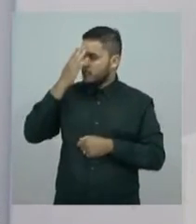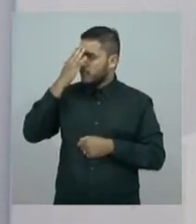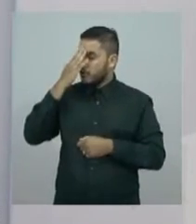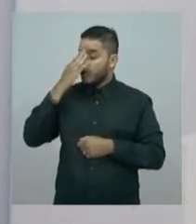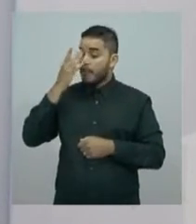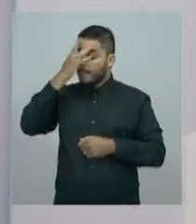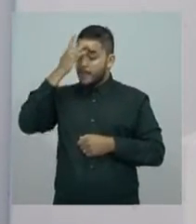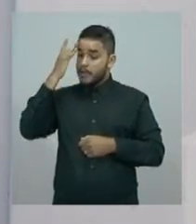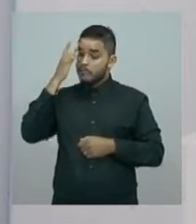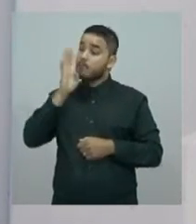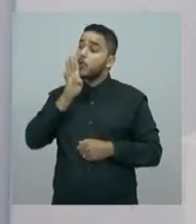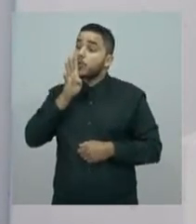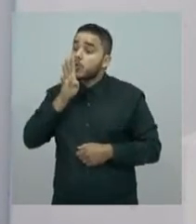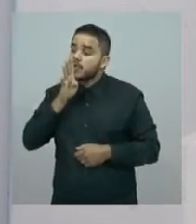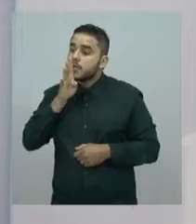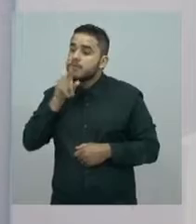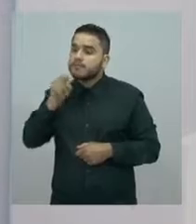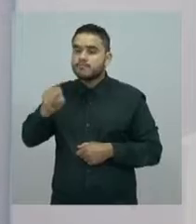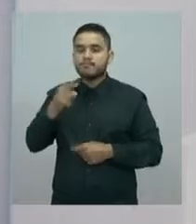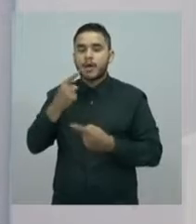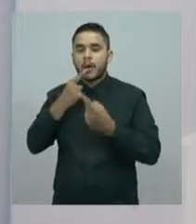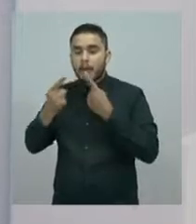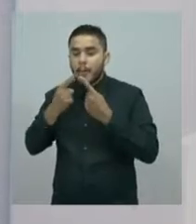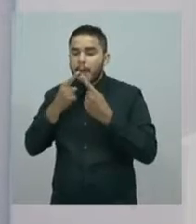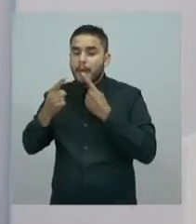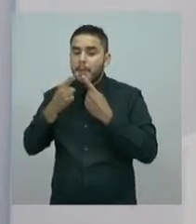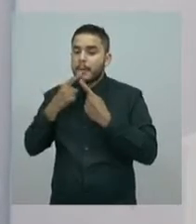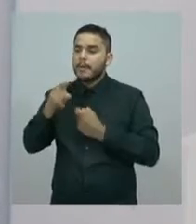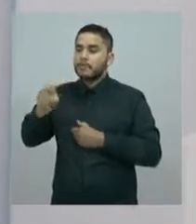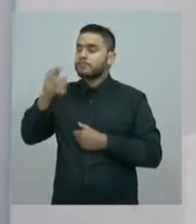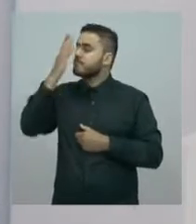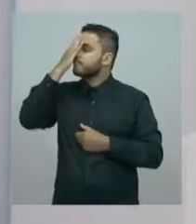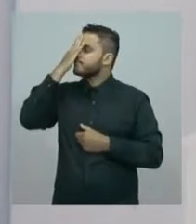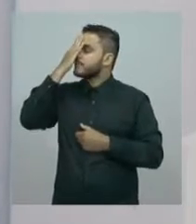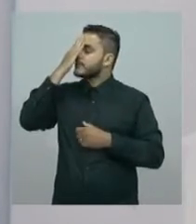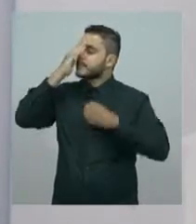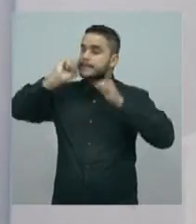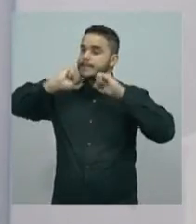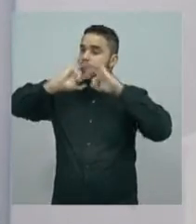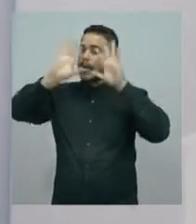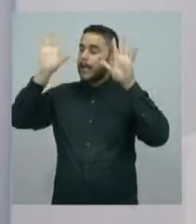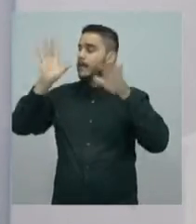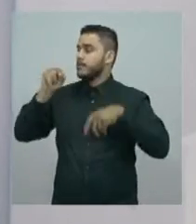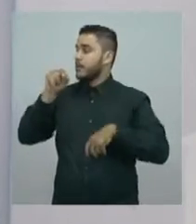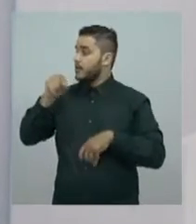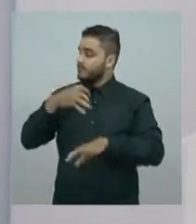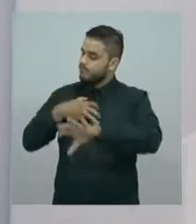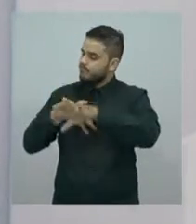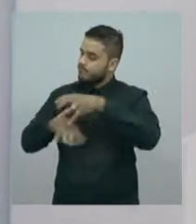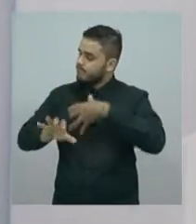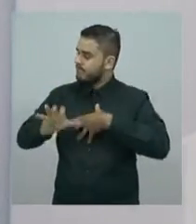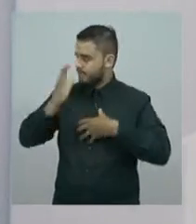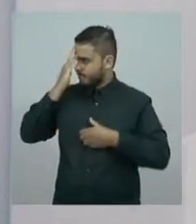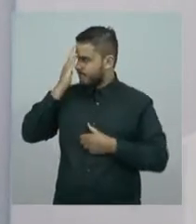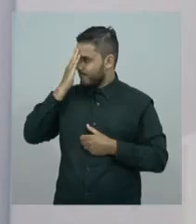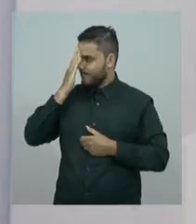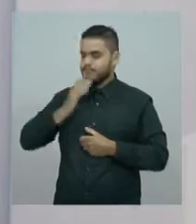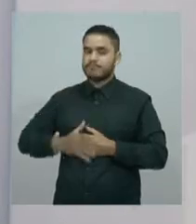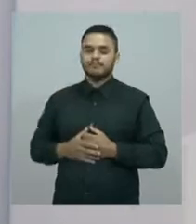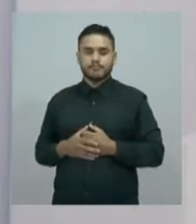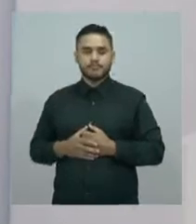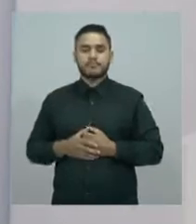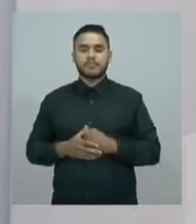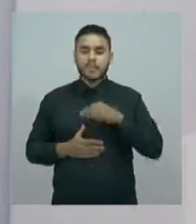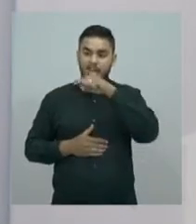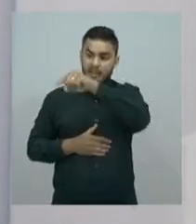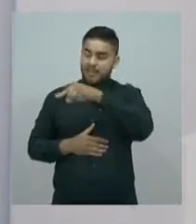aquela pessoa que entende aquele valor que aquela pessoa está dando, a pessoa chega com aquela